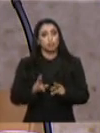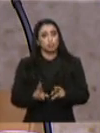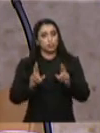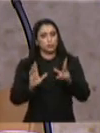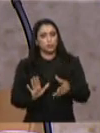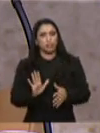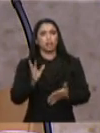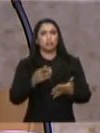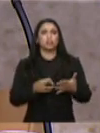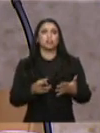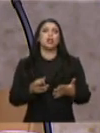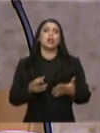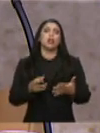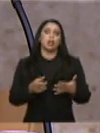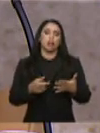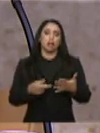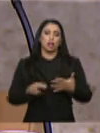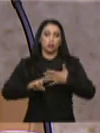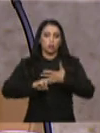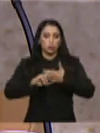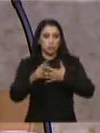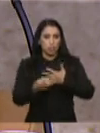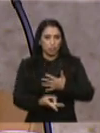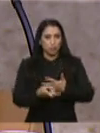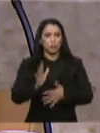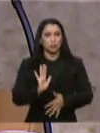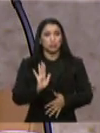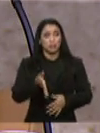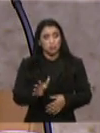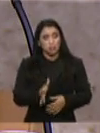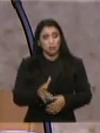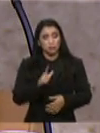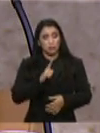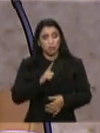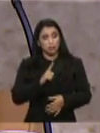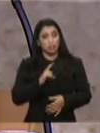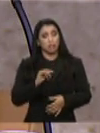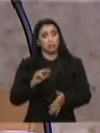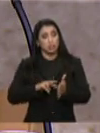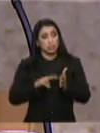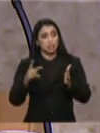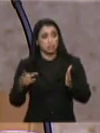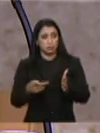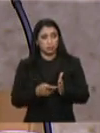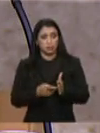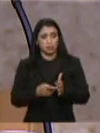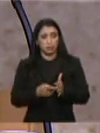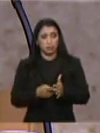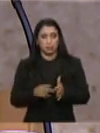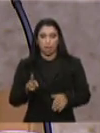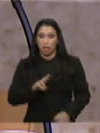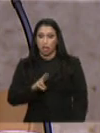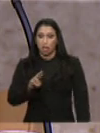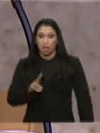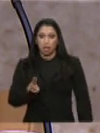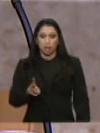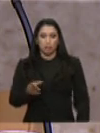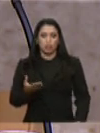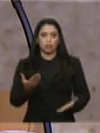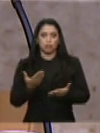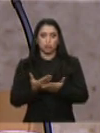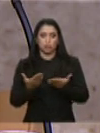coisa julgada, formada em momento anterior, gera efeitos significativos. Ela não